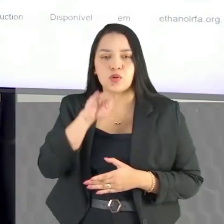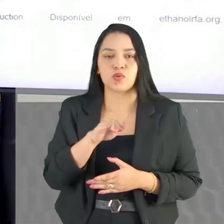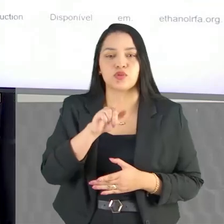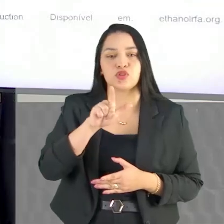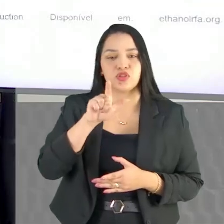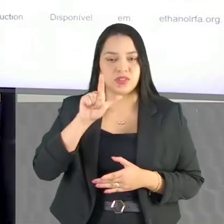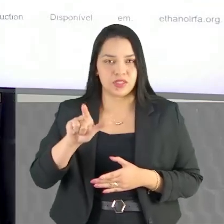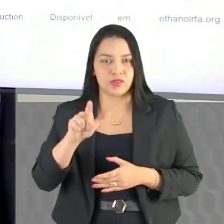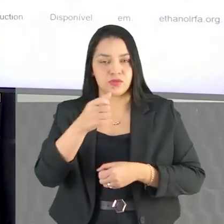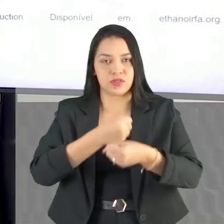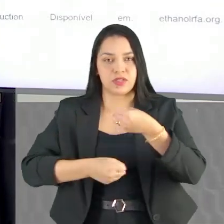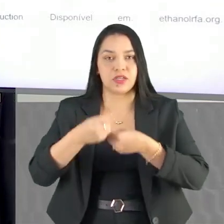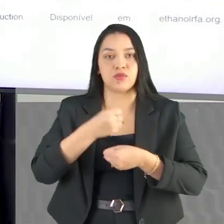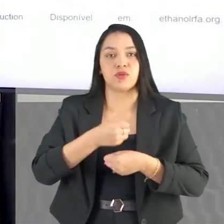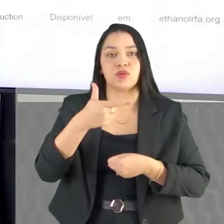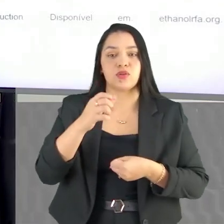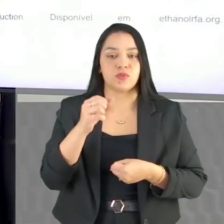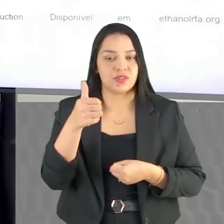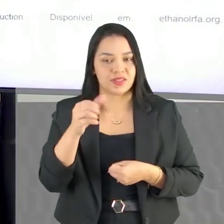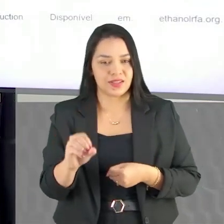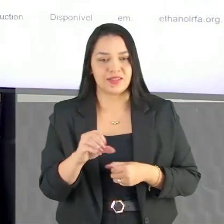em 2010.